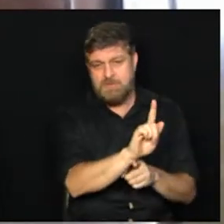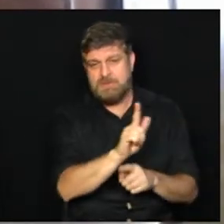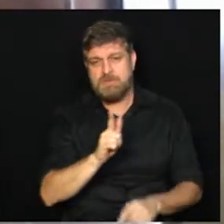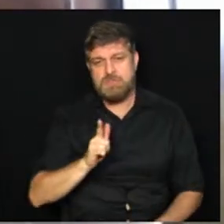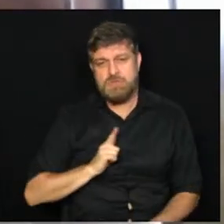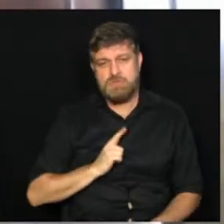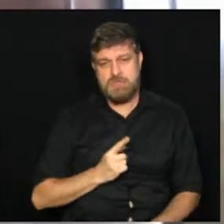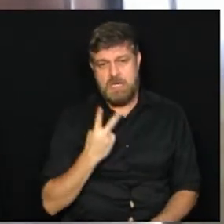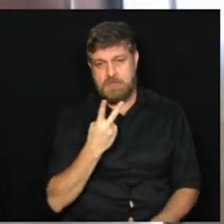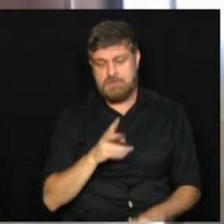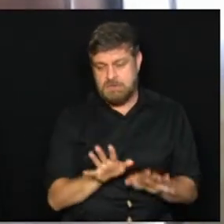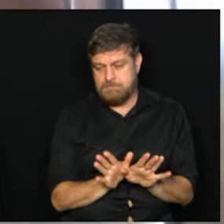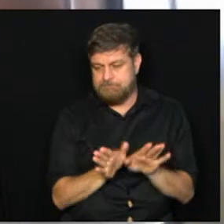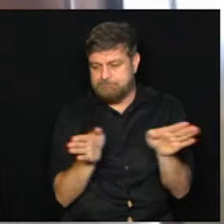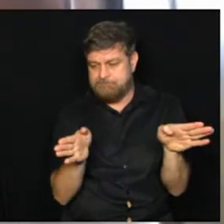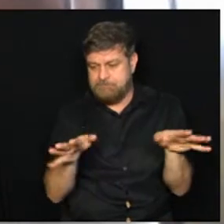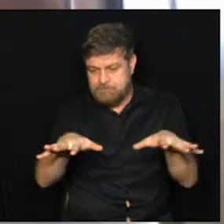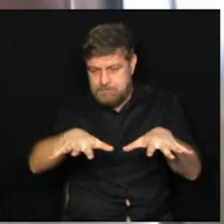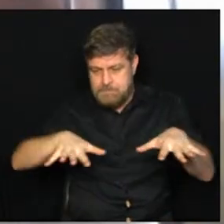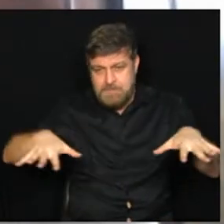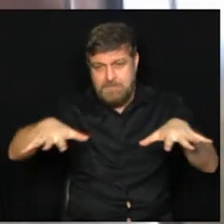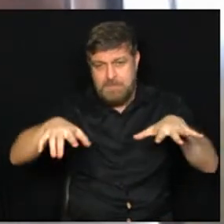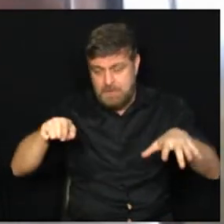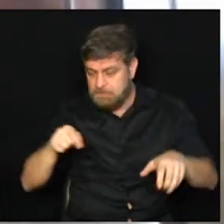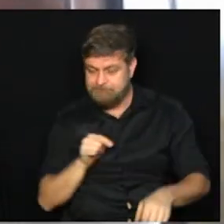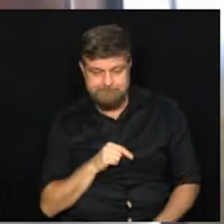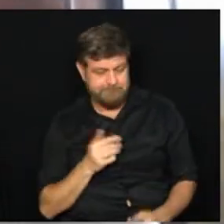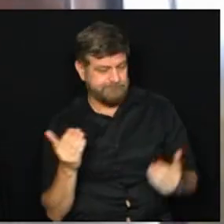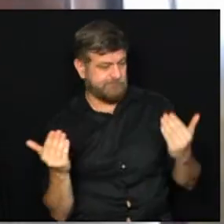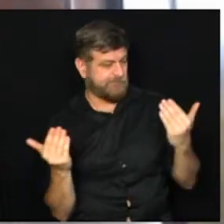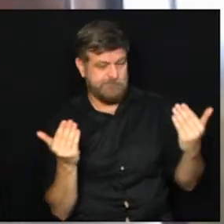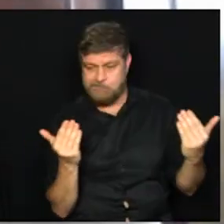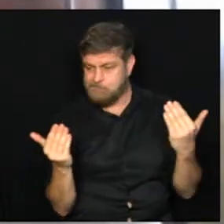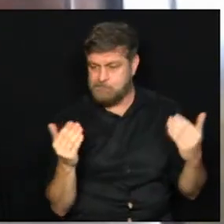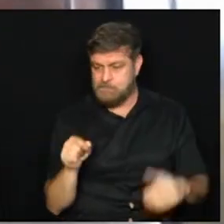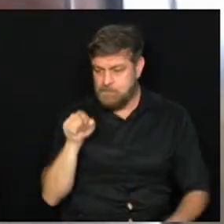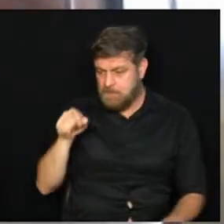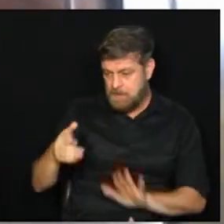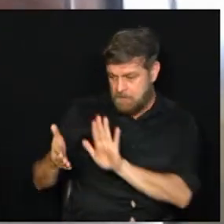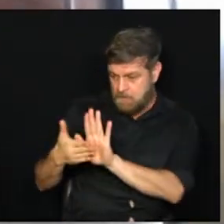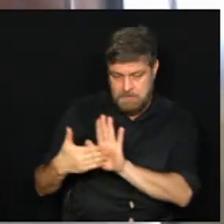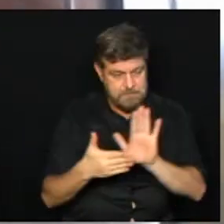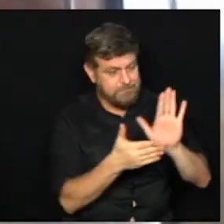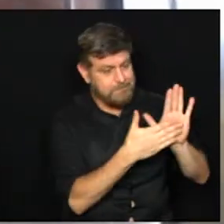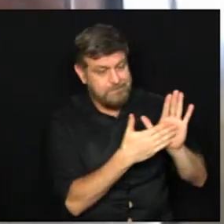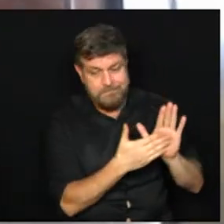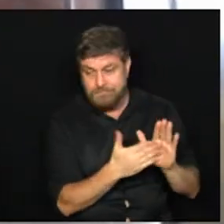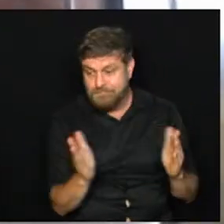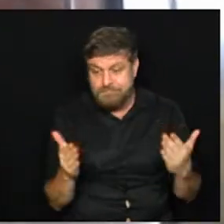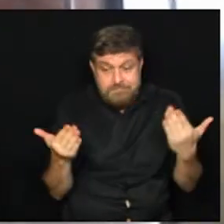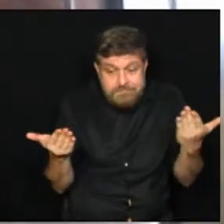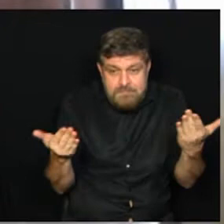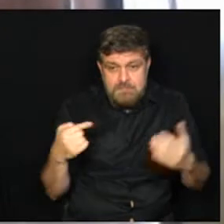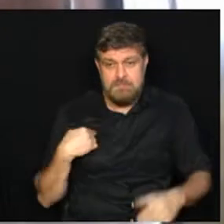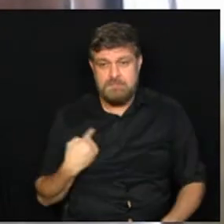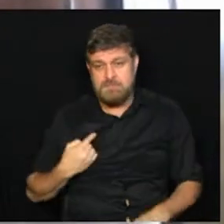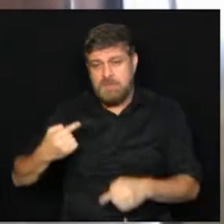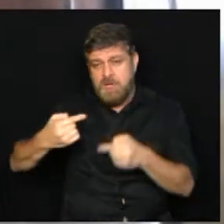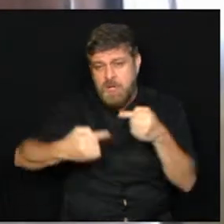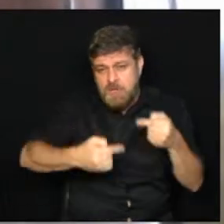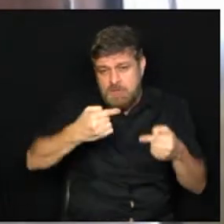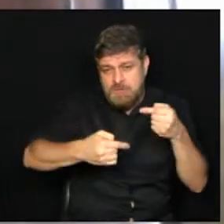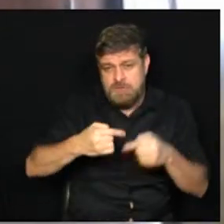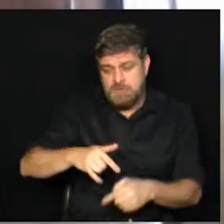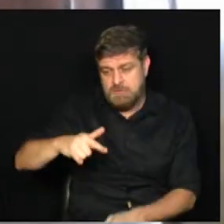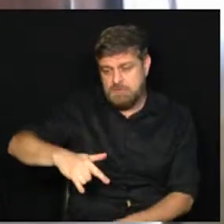dois territórios, né, com possibilidade de desenvolver alguma proposta. Um que a gente discutiu foi na região do